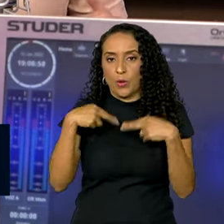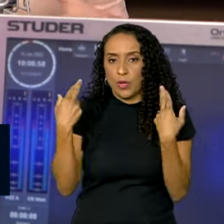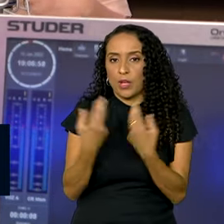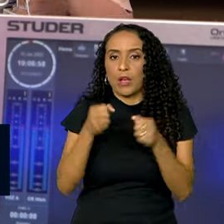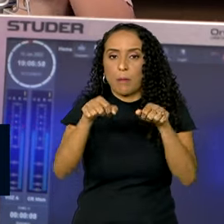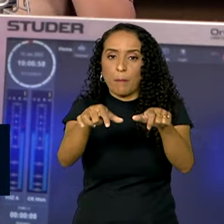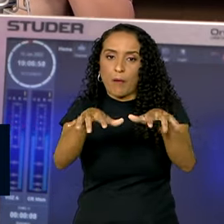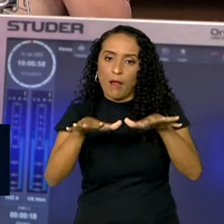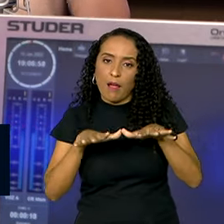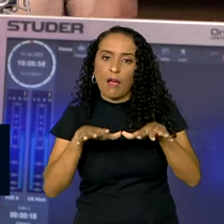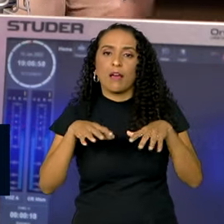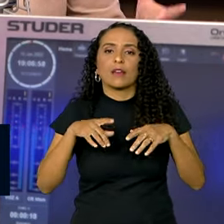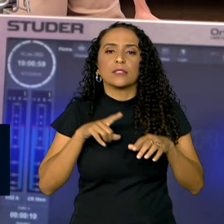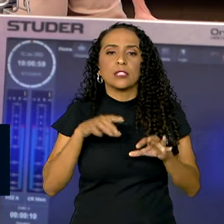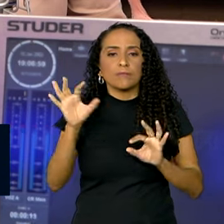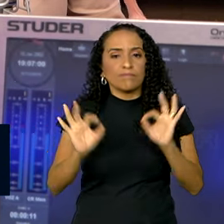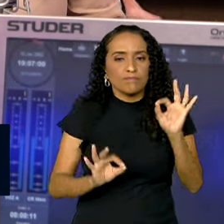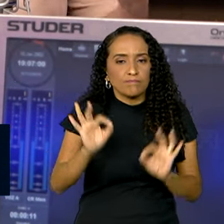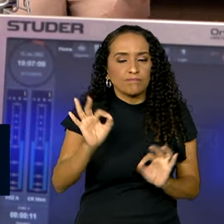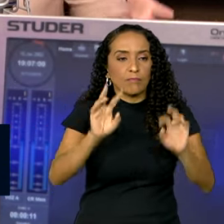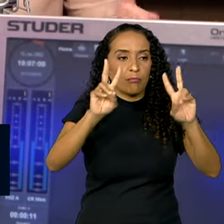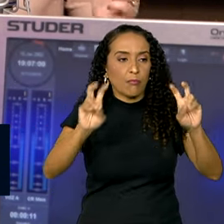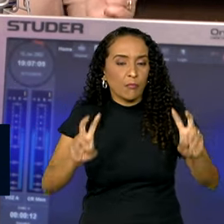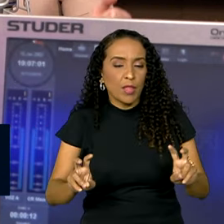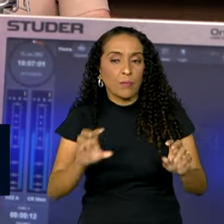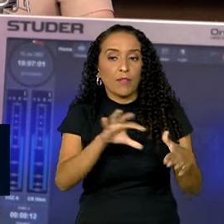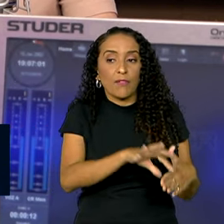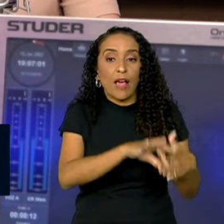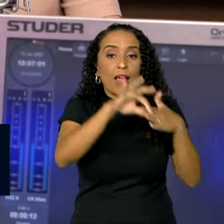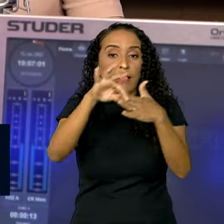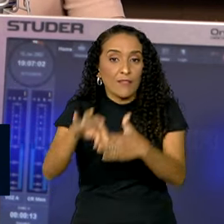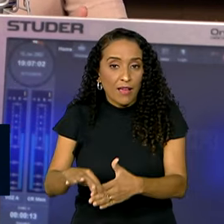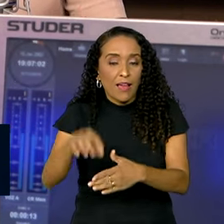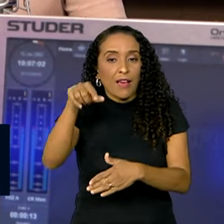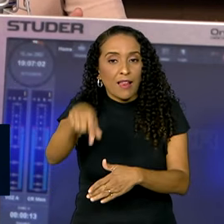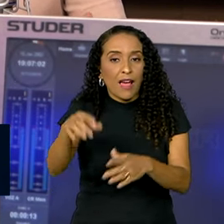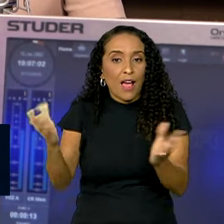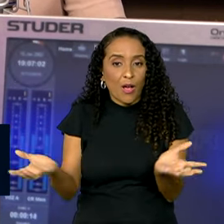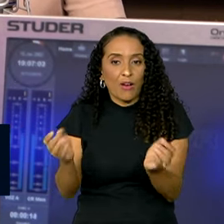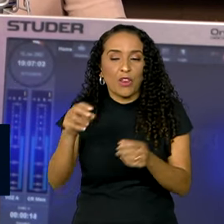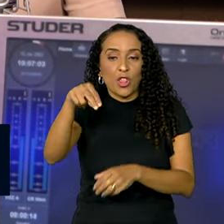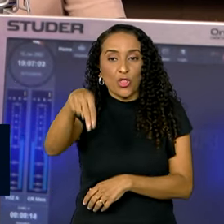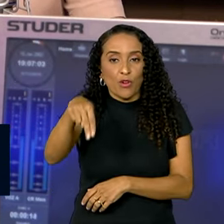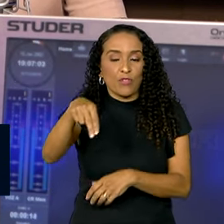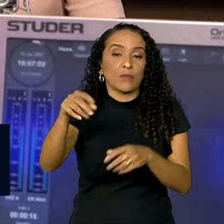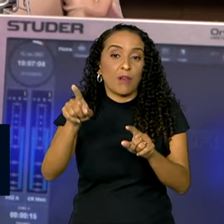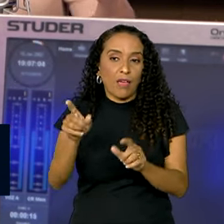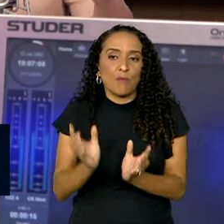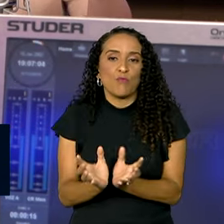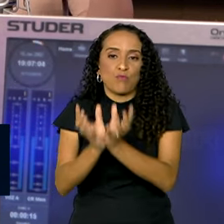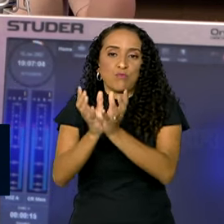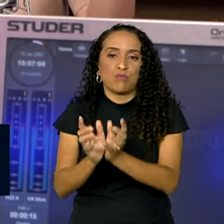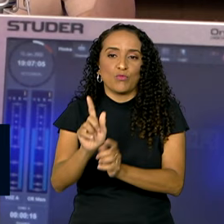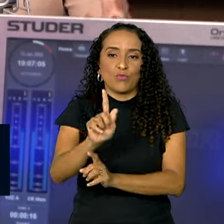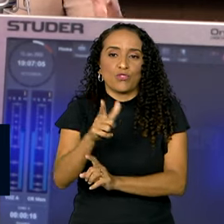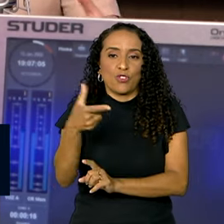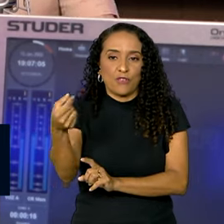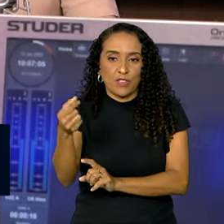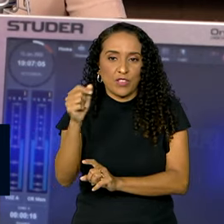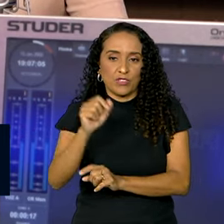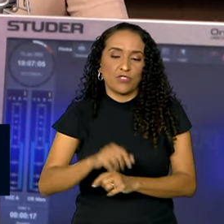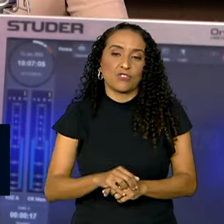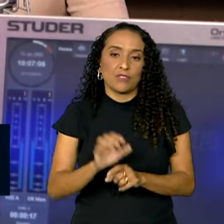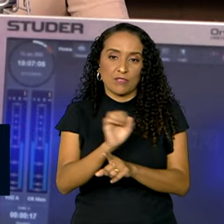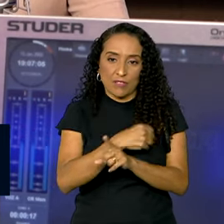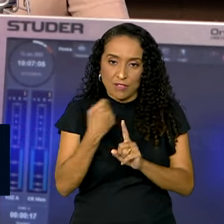plenárias foram alinhados temas que vão ser levados então agora em novembro lá pro G20 social pro encontro do